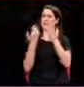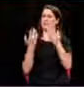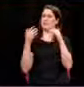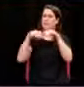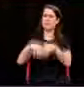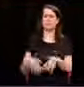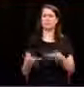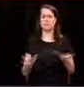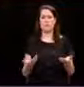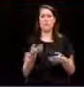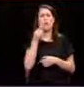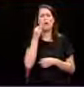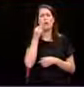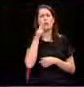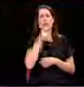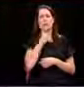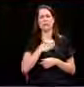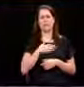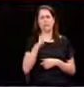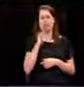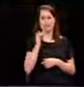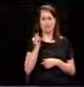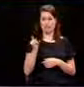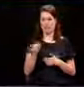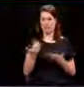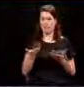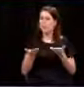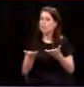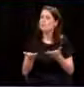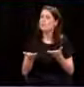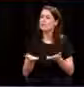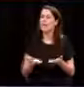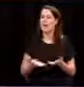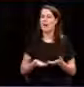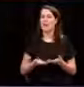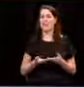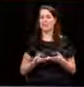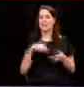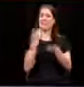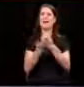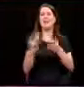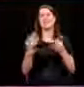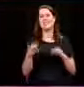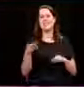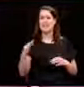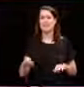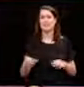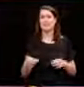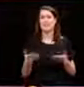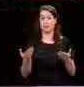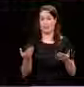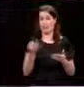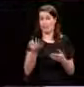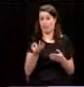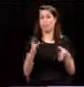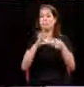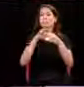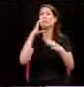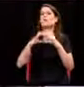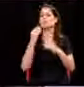o Benfica tenta ajudar a que as coisas se simplifiquem, neste caso também no processo de comunicação?